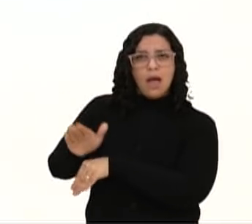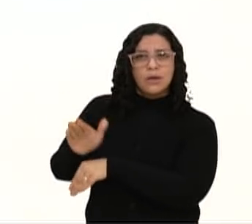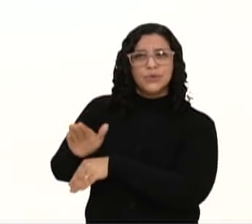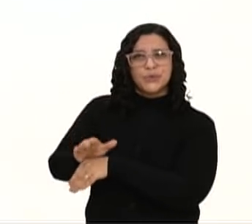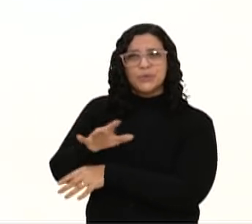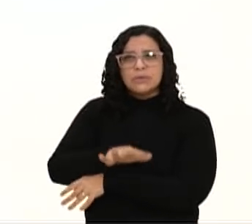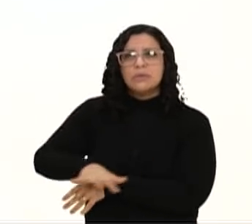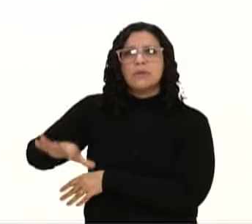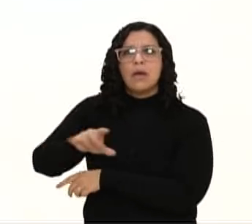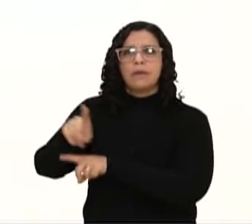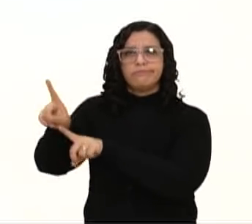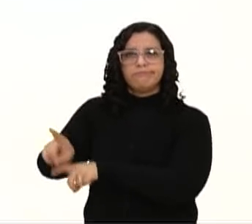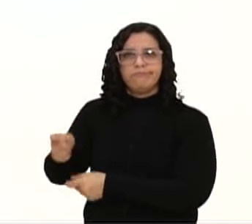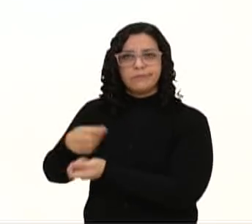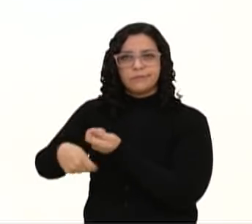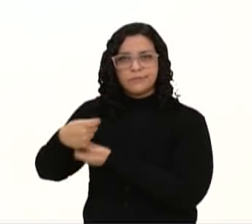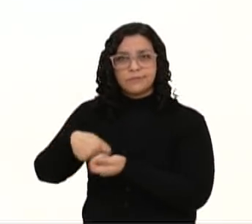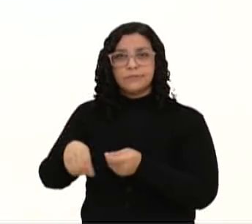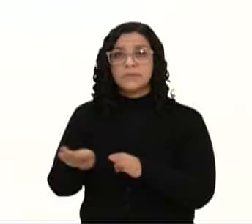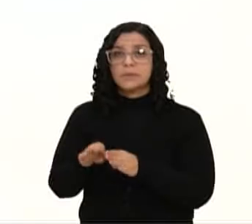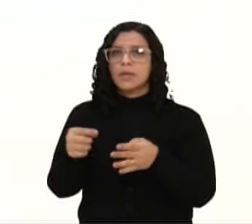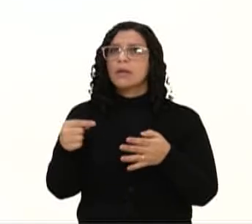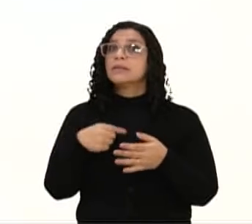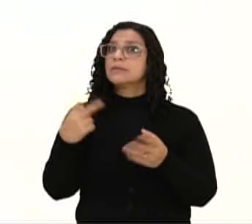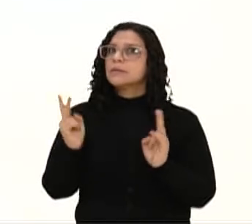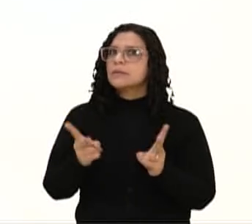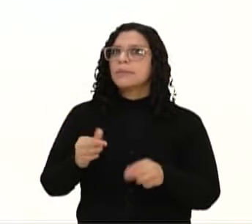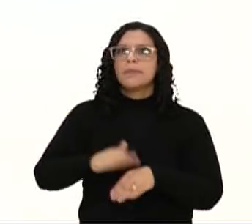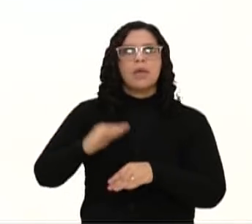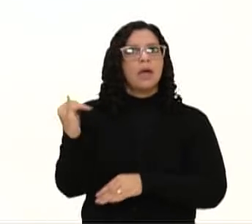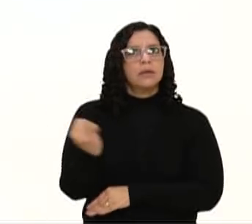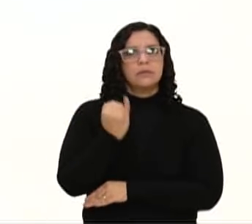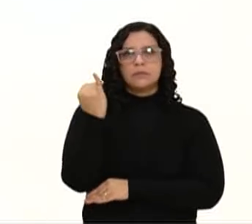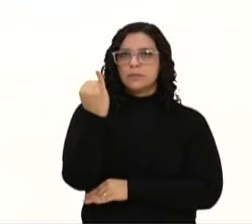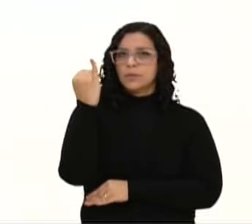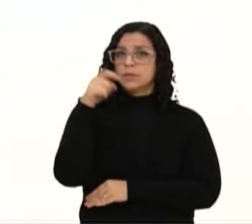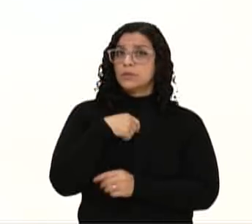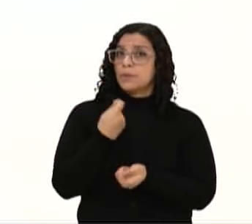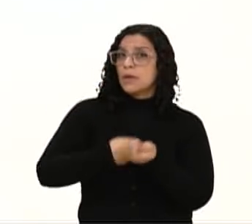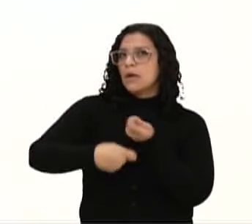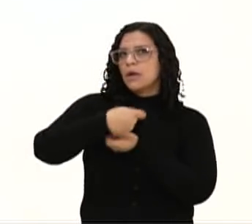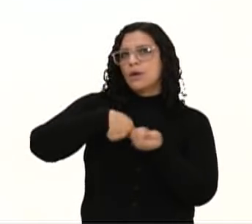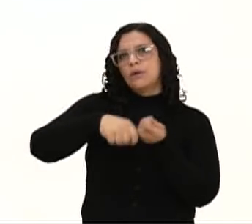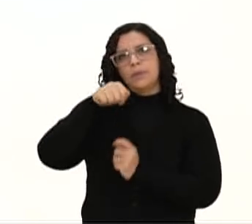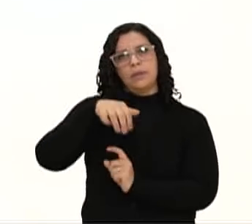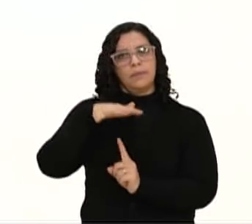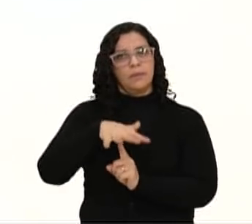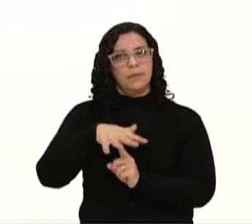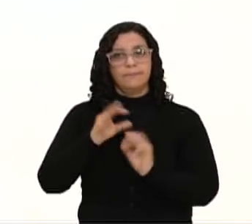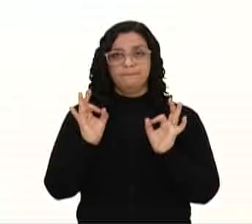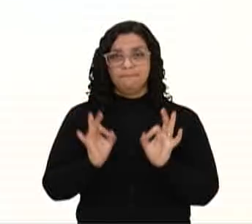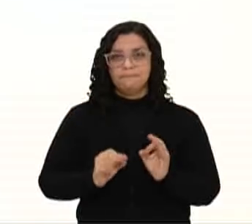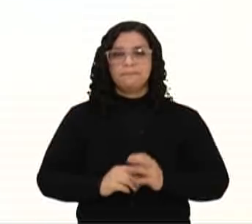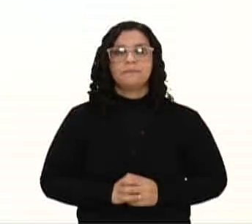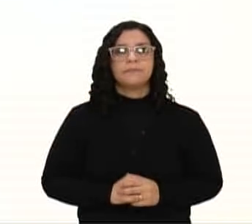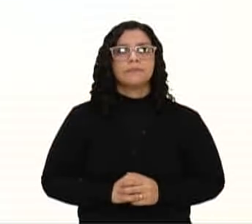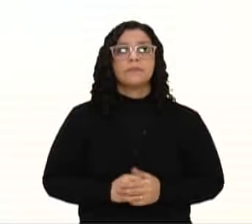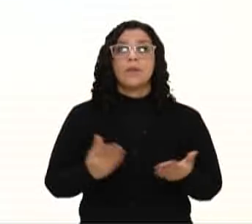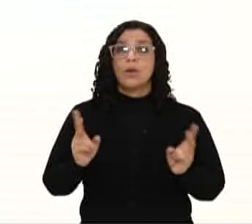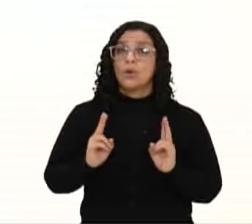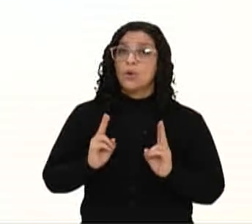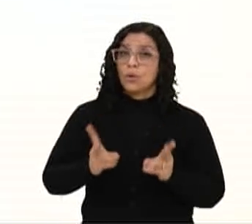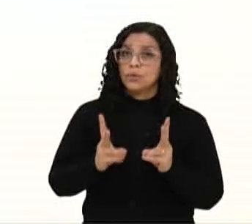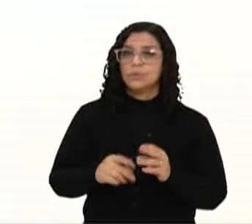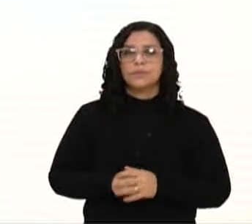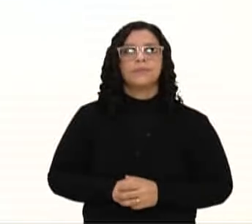conjunto do setor de agronegócio, que é cada vez mais importante para a economia do nosso estado, certo? E aí,